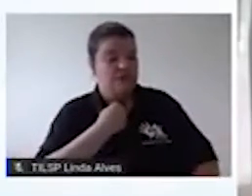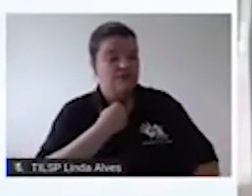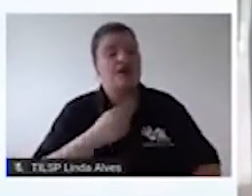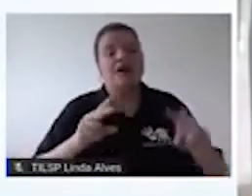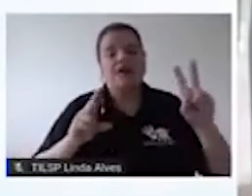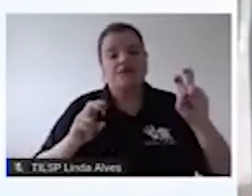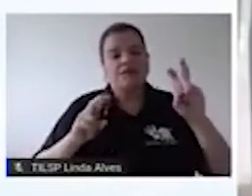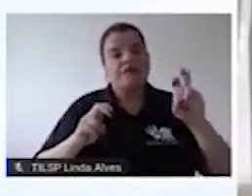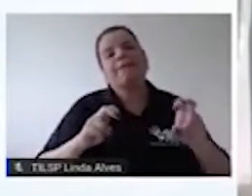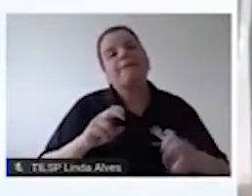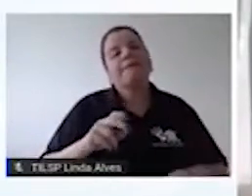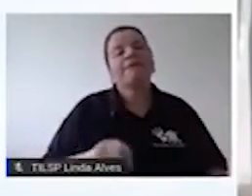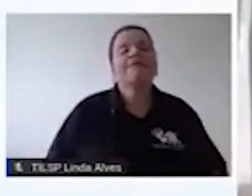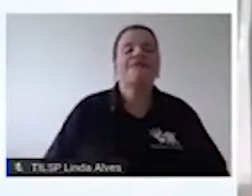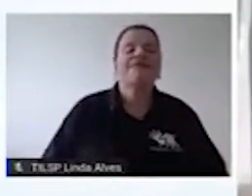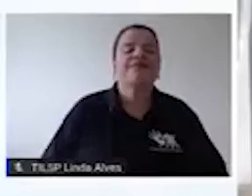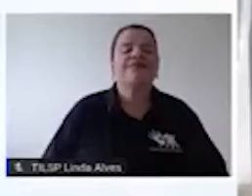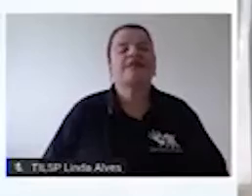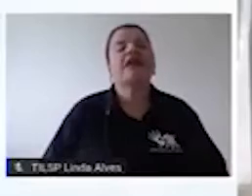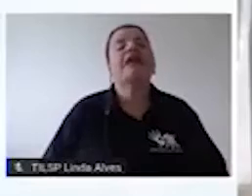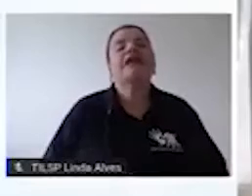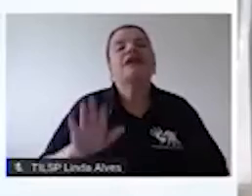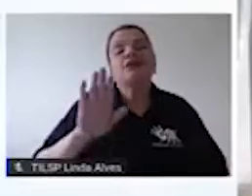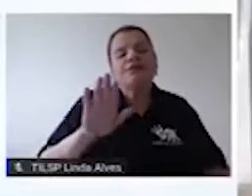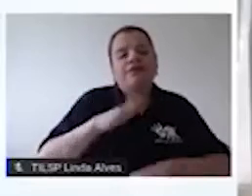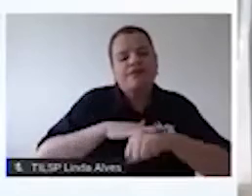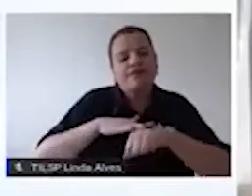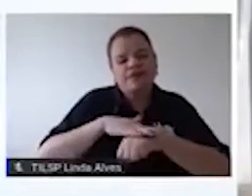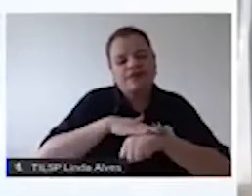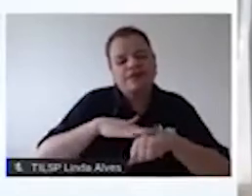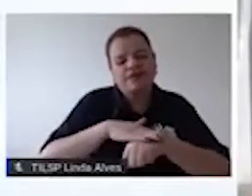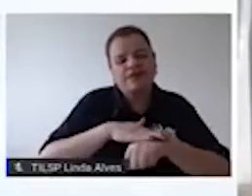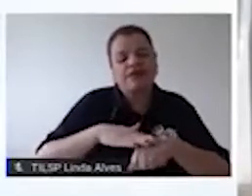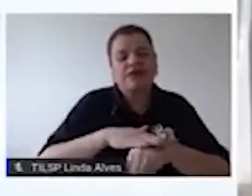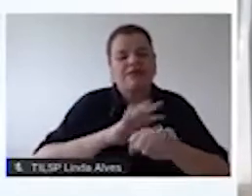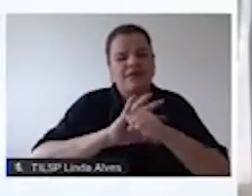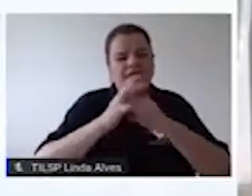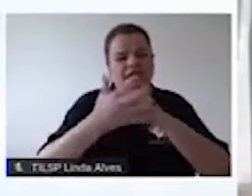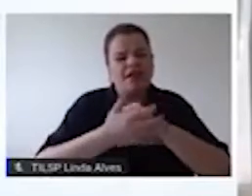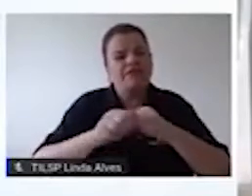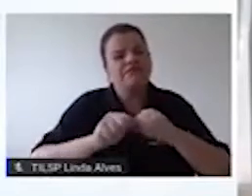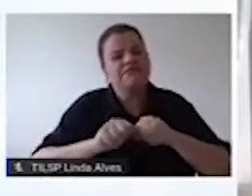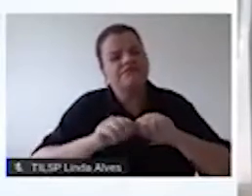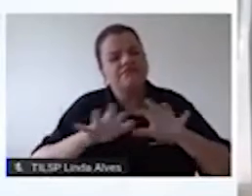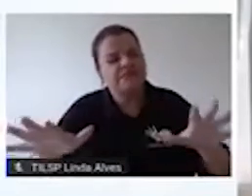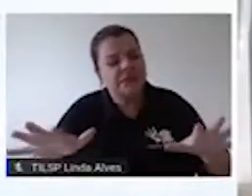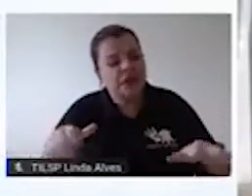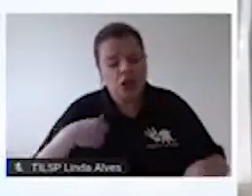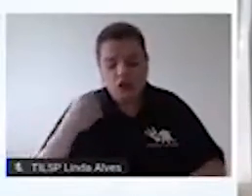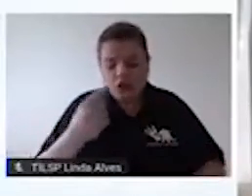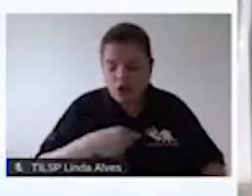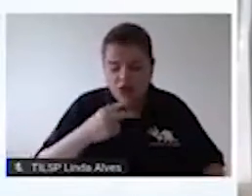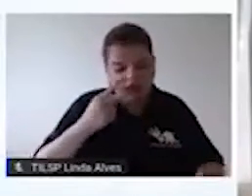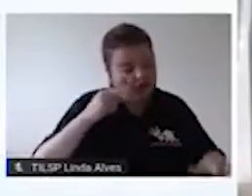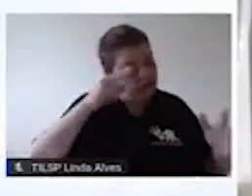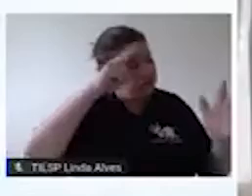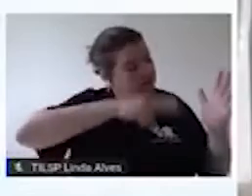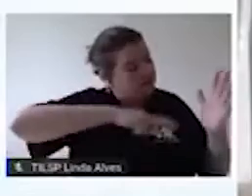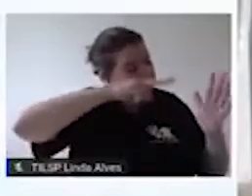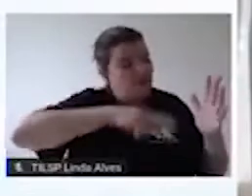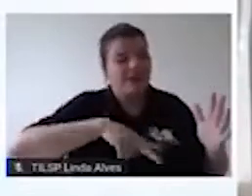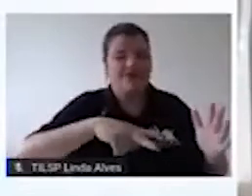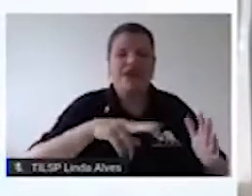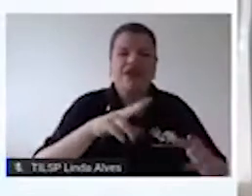nossa pauta do dia, então. Eu queria falar com você sobre a questão da pandemia. Todos os dados do nosso Atlas da